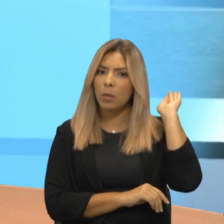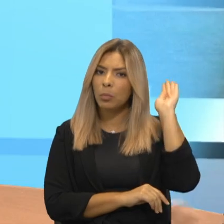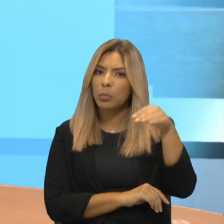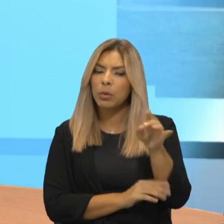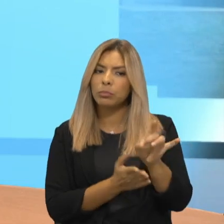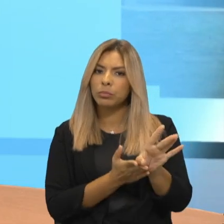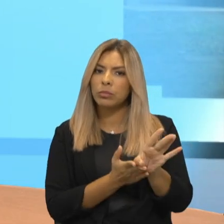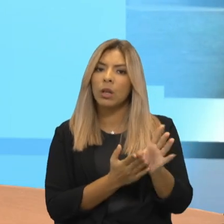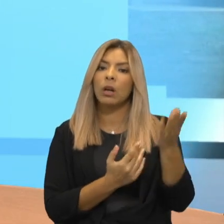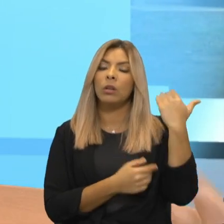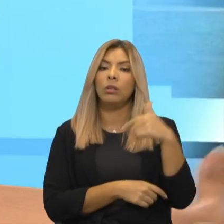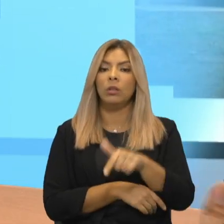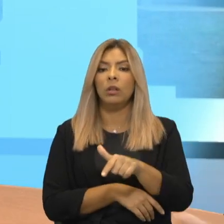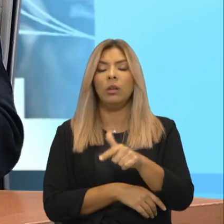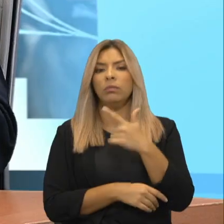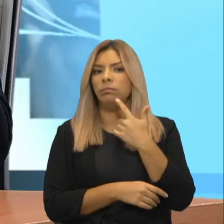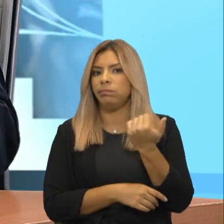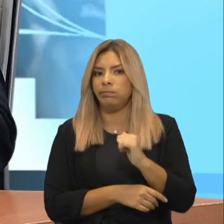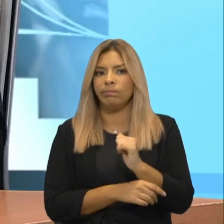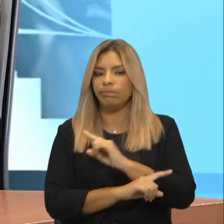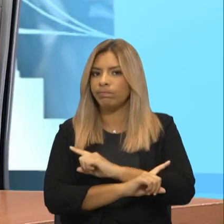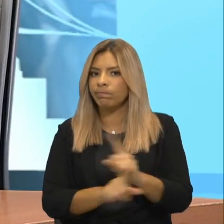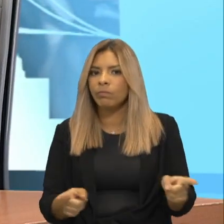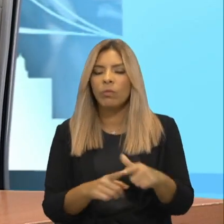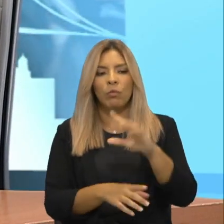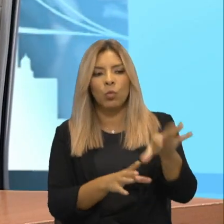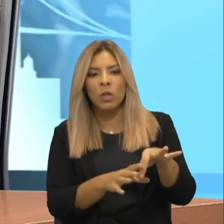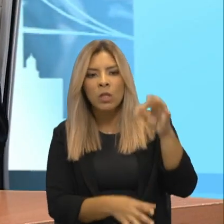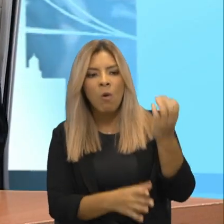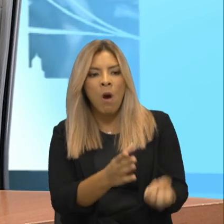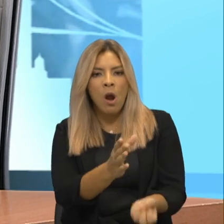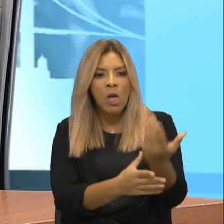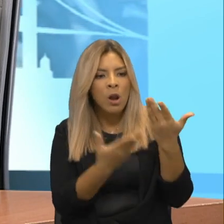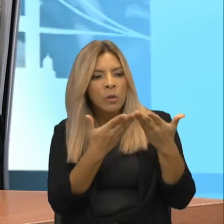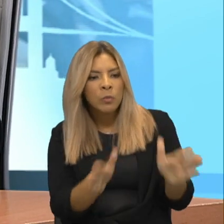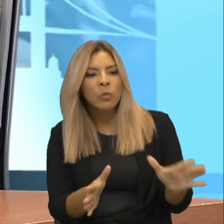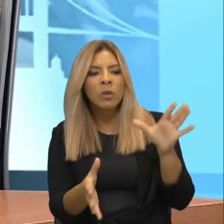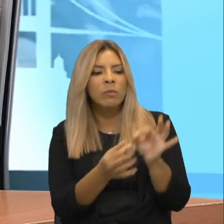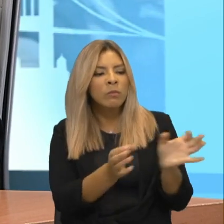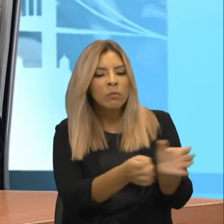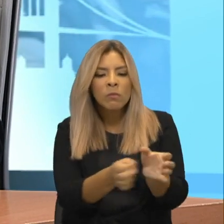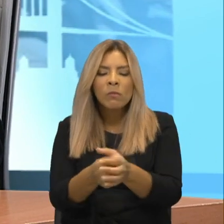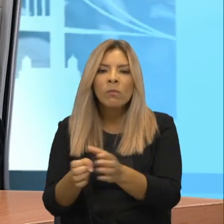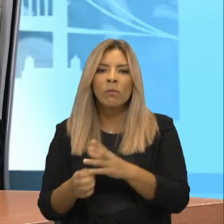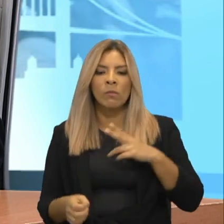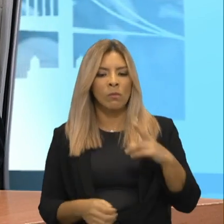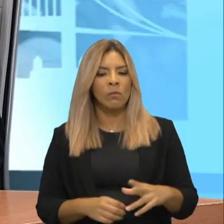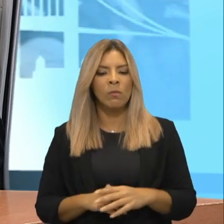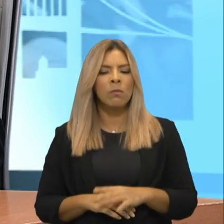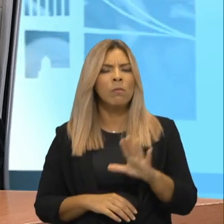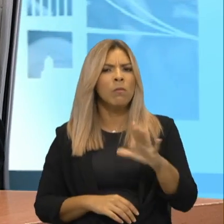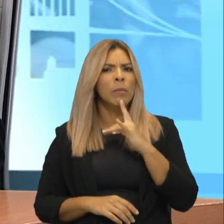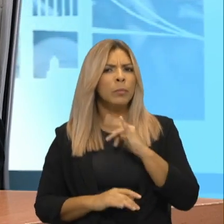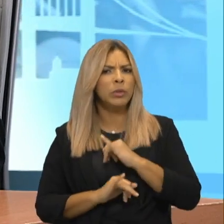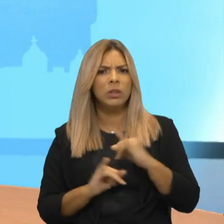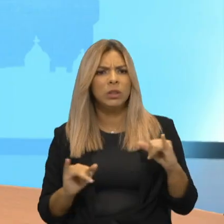lei que proibia a existência, a fundação e a permanência de ordens e congregações em Portugal. Mas isso não impede de alguma forma que elas